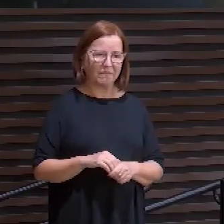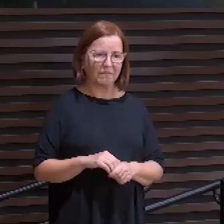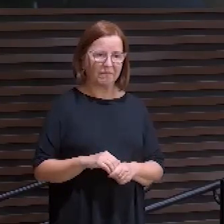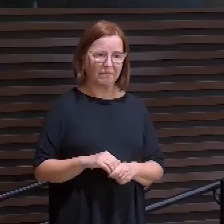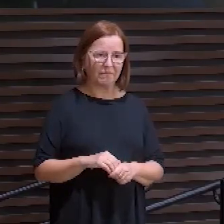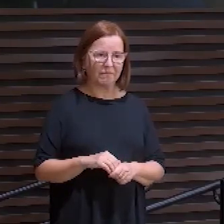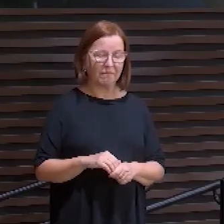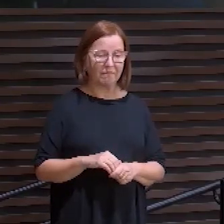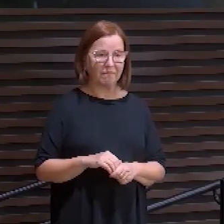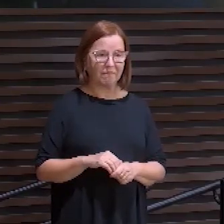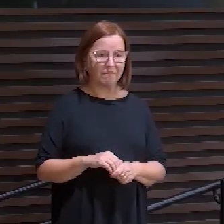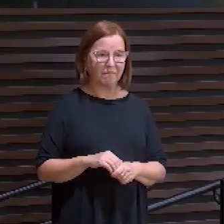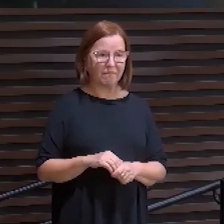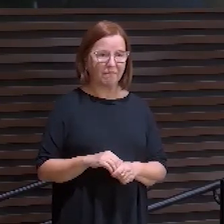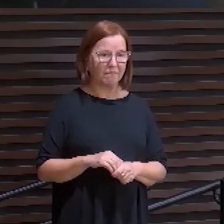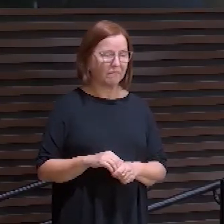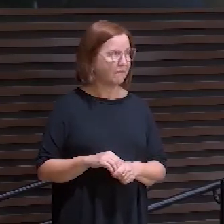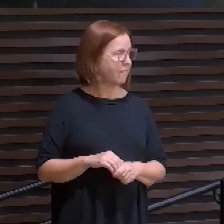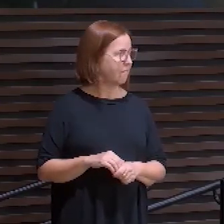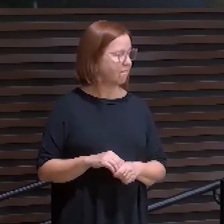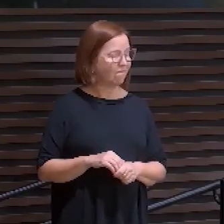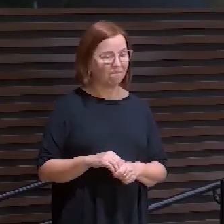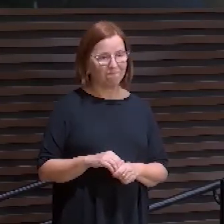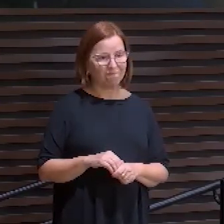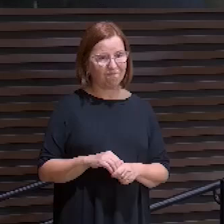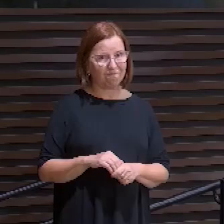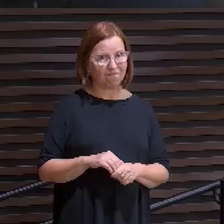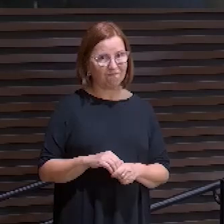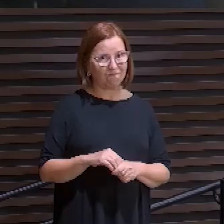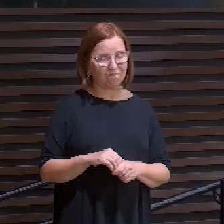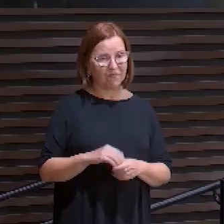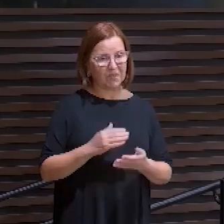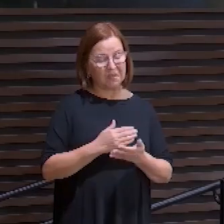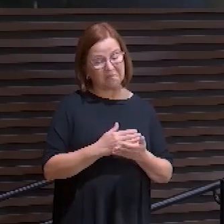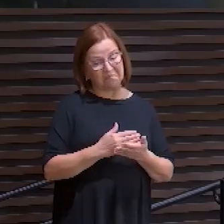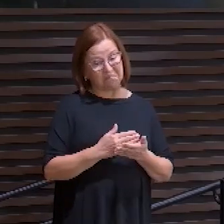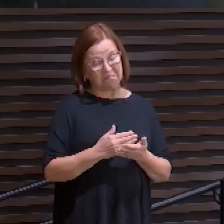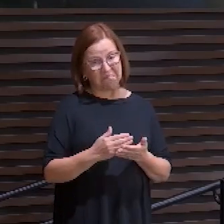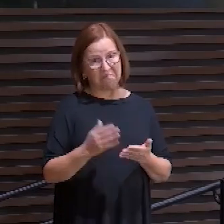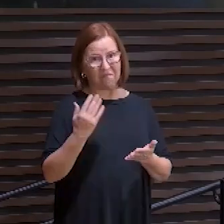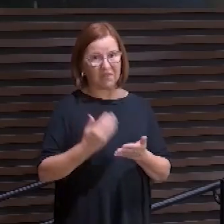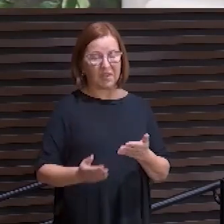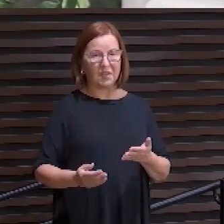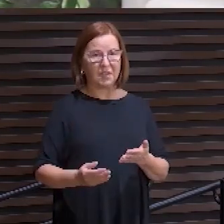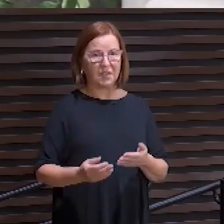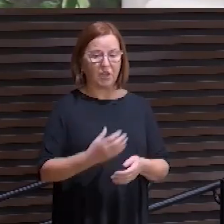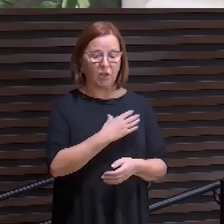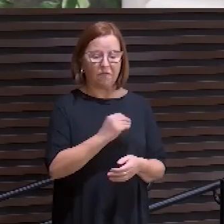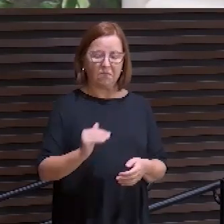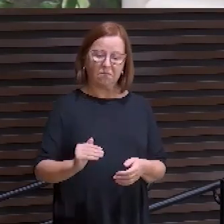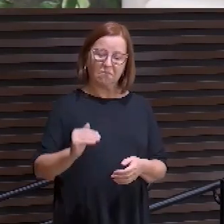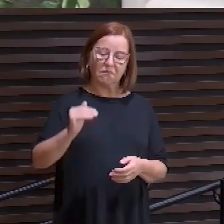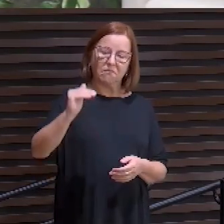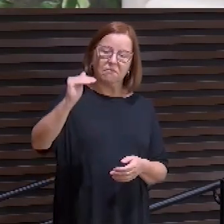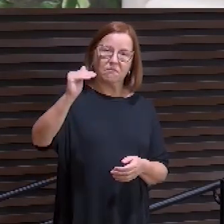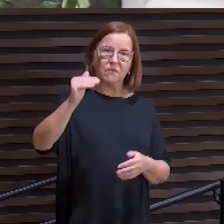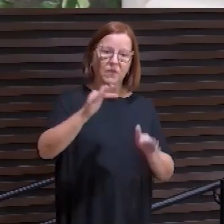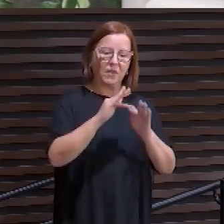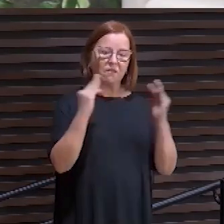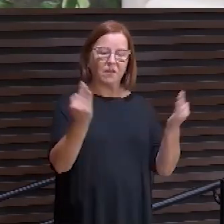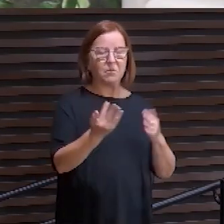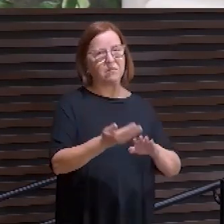E a coisa vai embora. O filho cresce, a família se